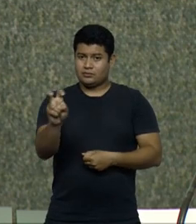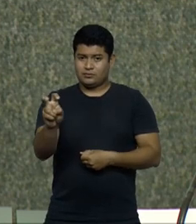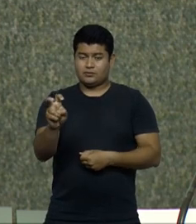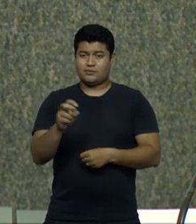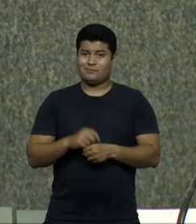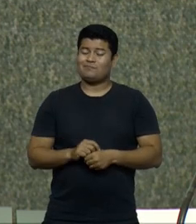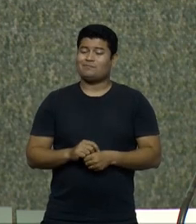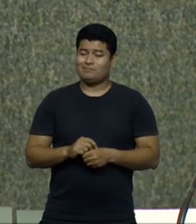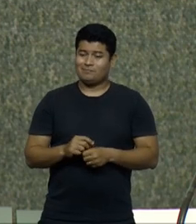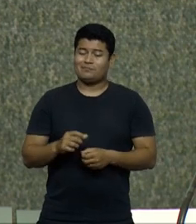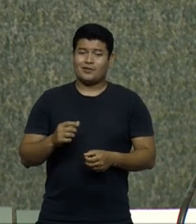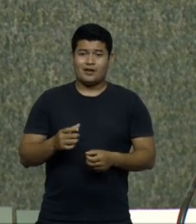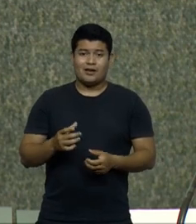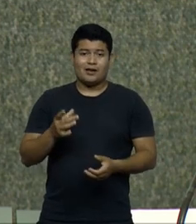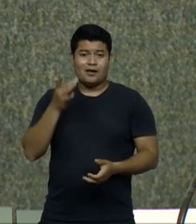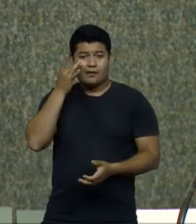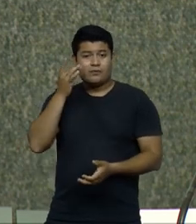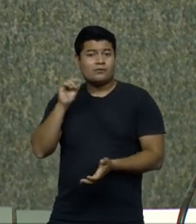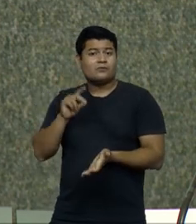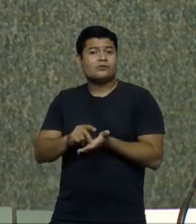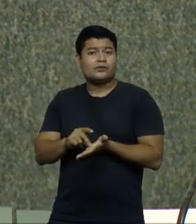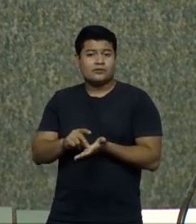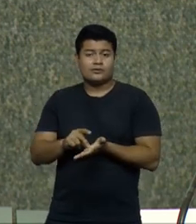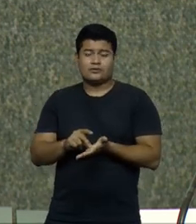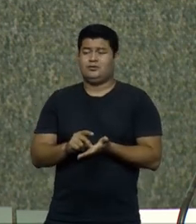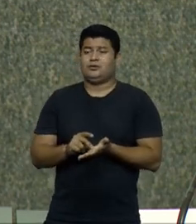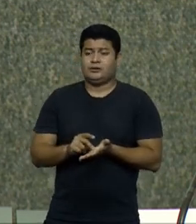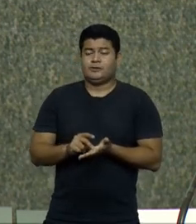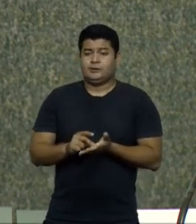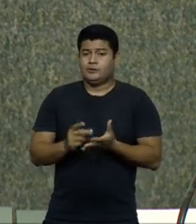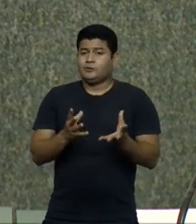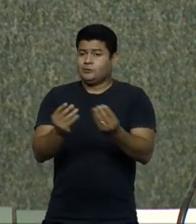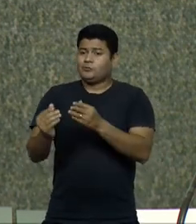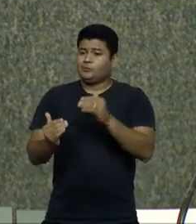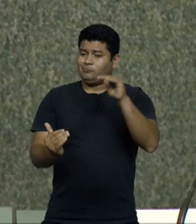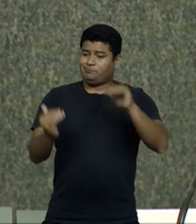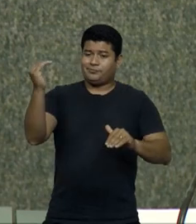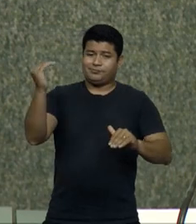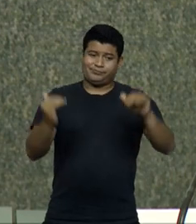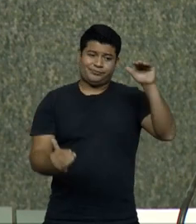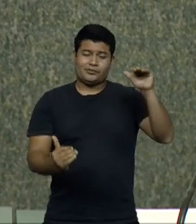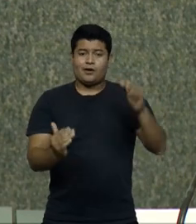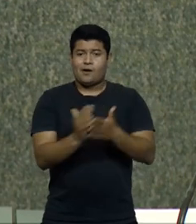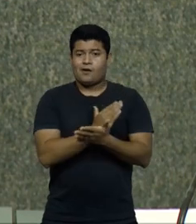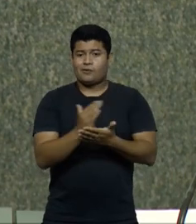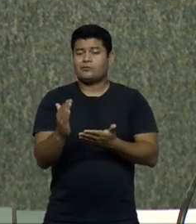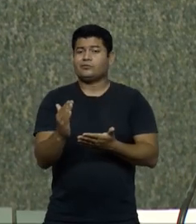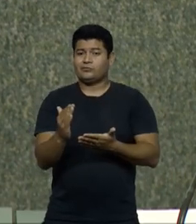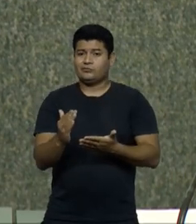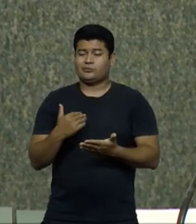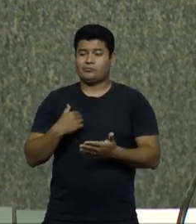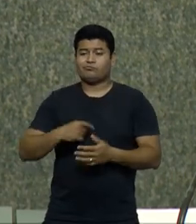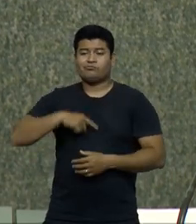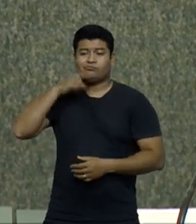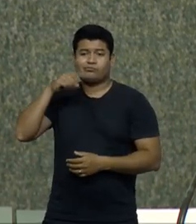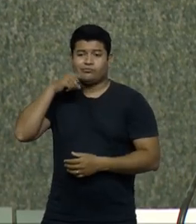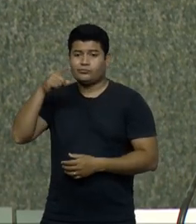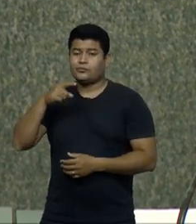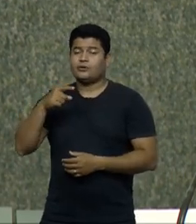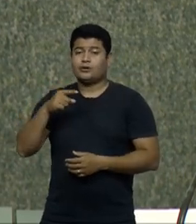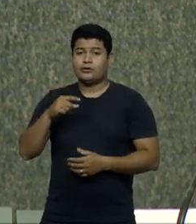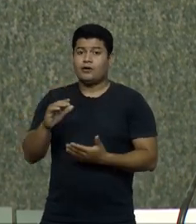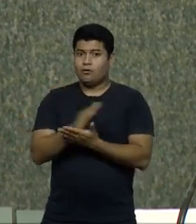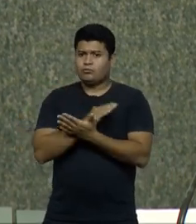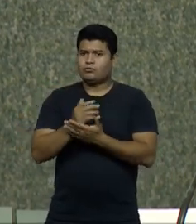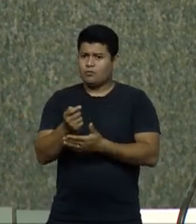dentro do próprio Estado Santa Catarina nós temos municípios que já estão muito mais próximos Ainda não temos de município que cumpra essa meta mas nós temos motivos